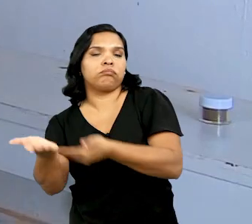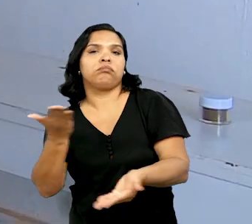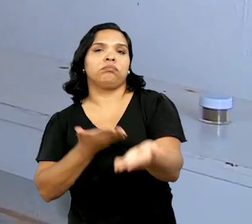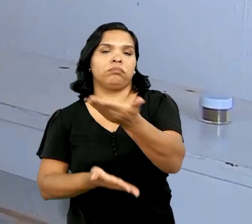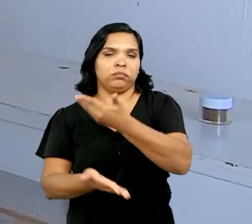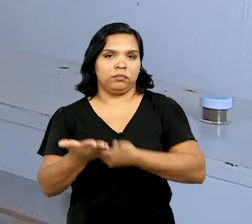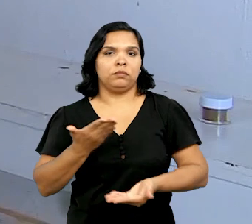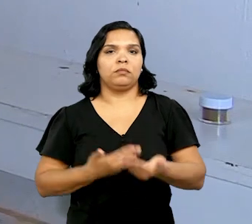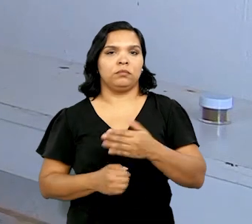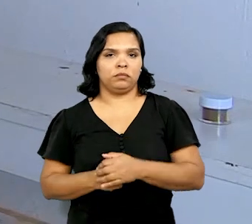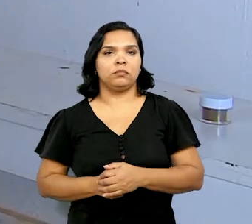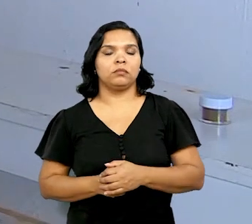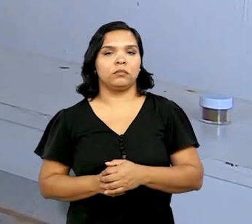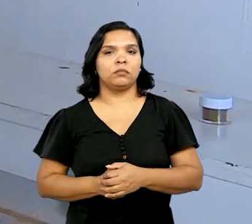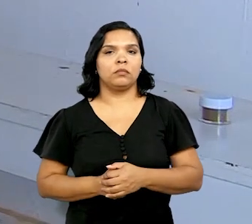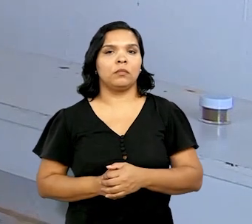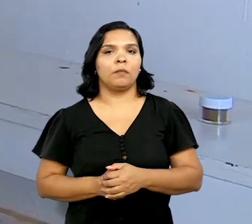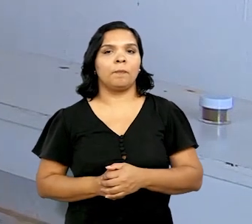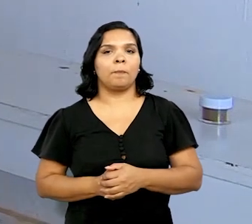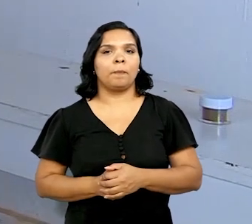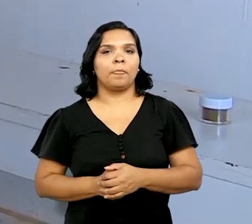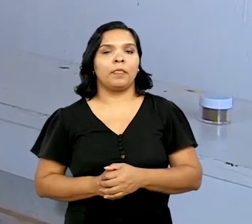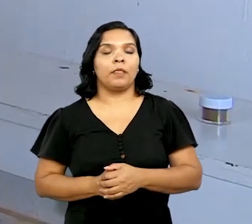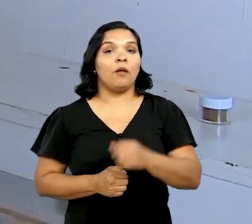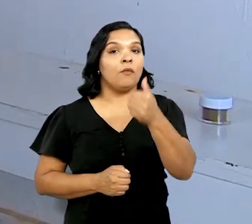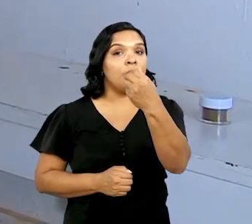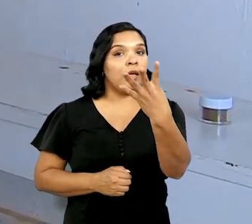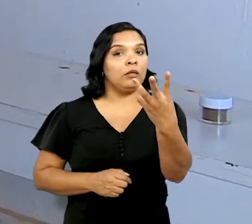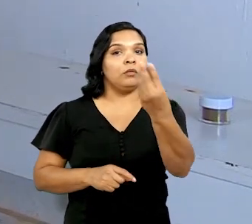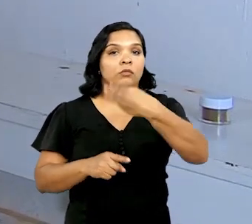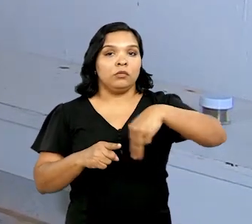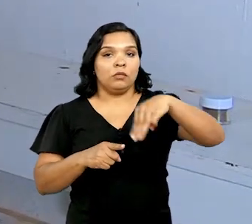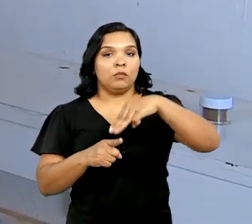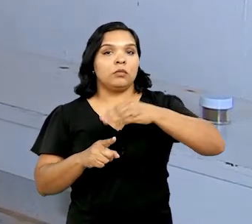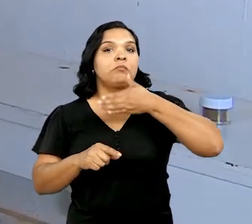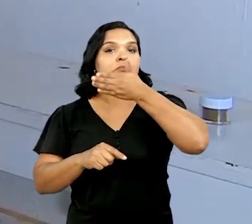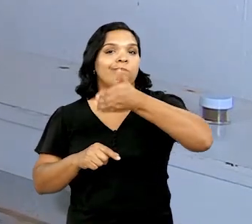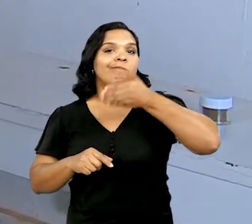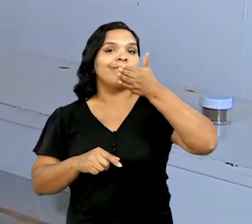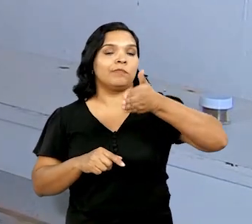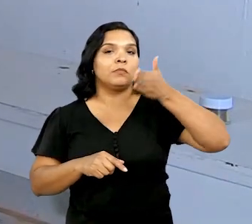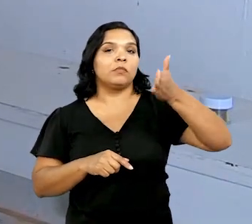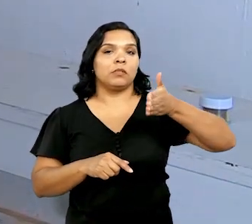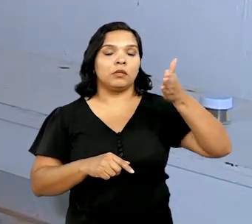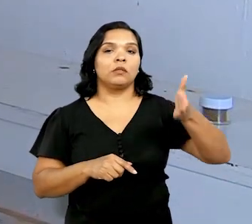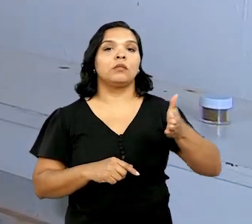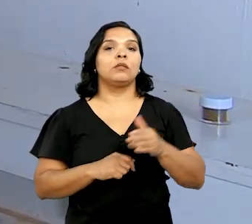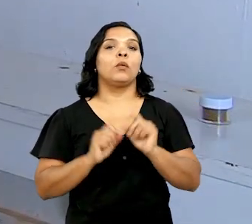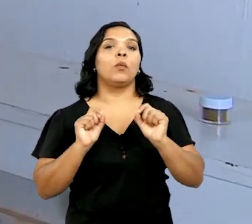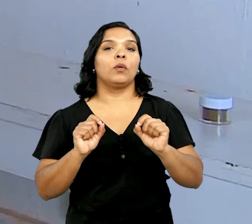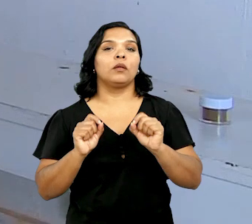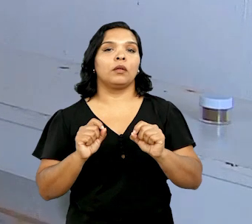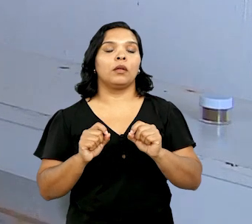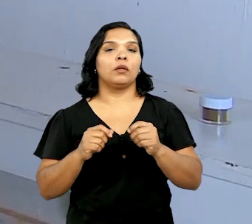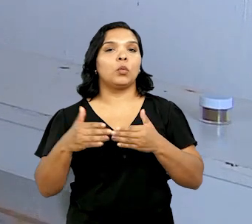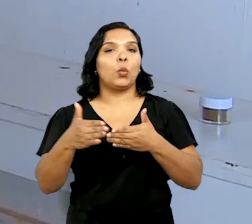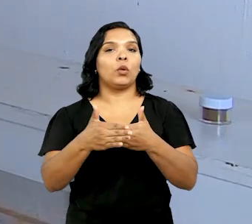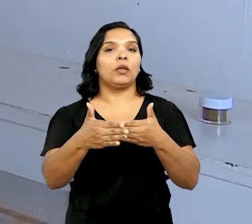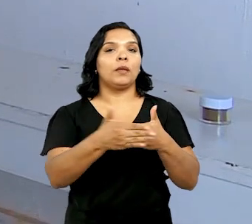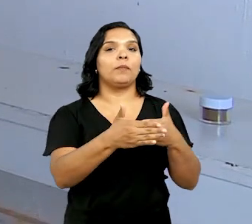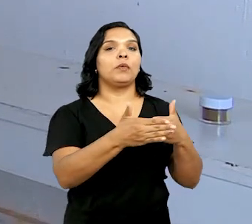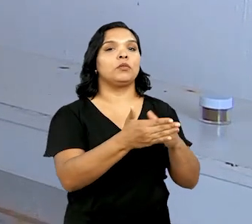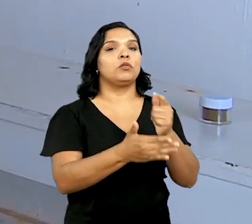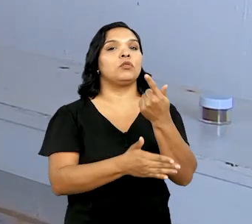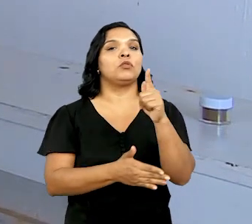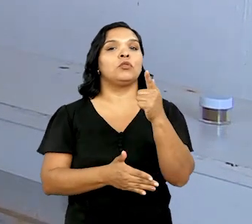entorno. Levantamos 14 municípios. O conceito que nos guiou foi dos